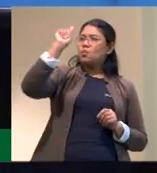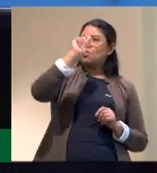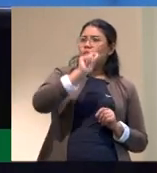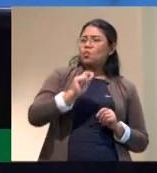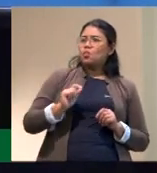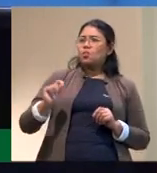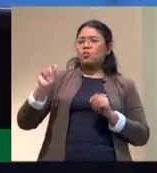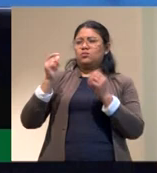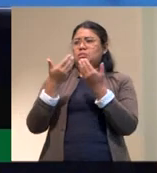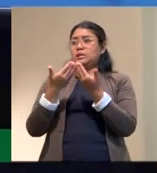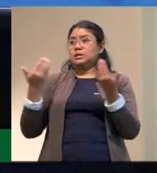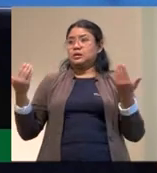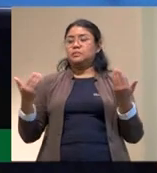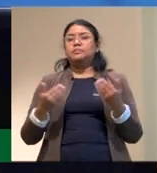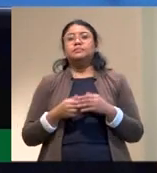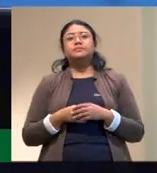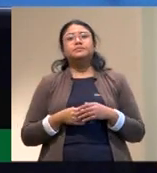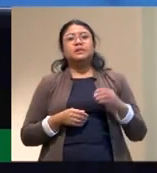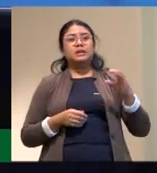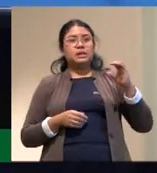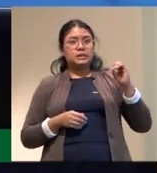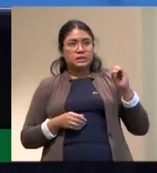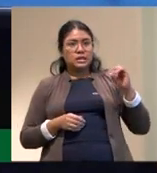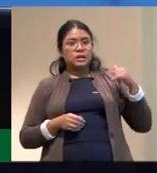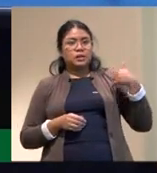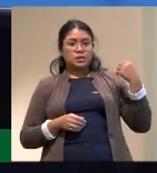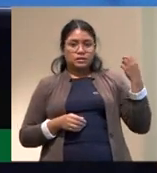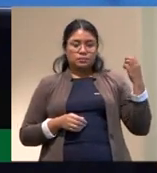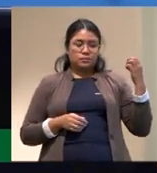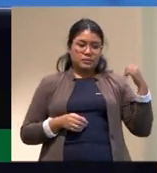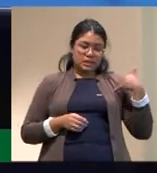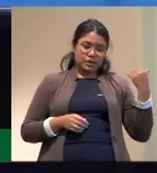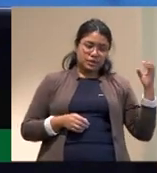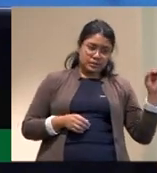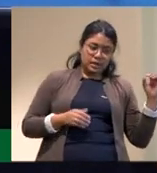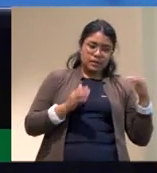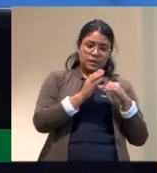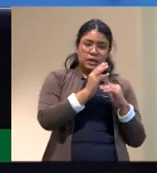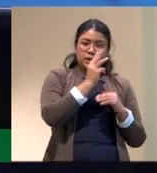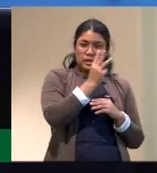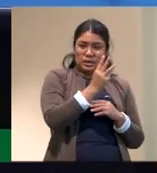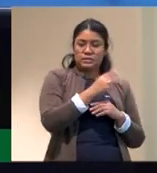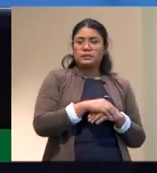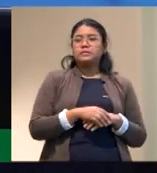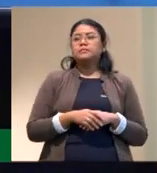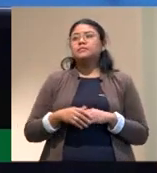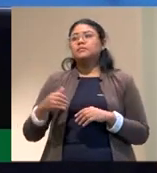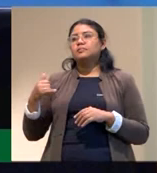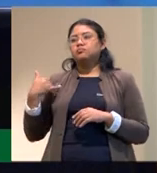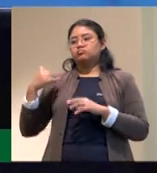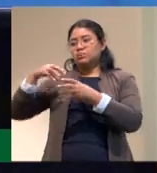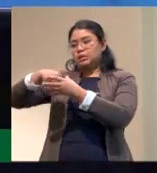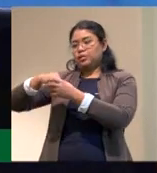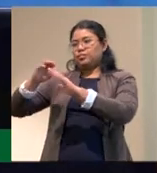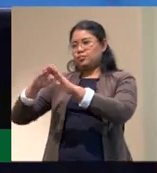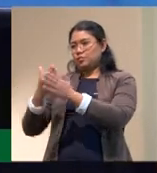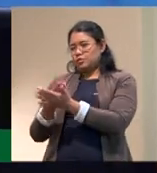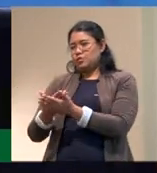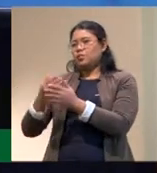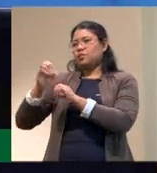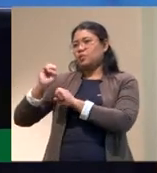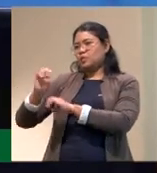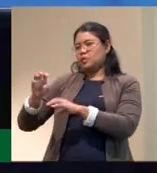né? 0 a 3 creche era na assistência social e a pré-escola na educação. Então, teve toda essa questão da integração